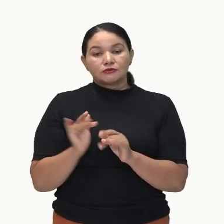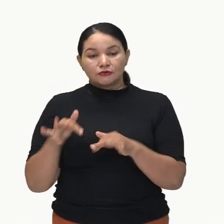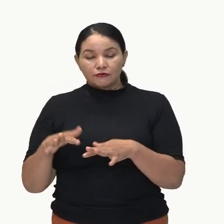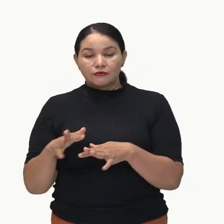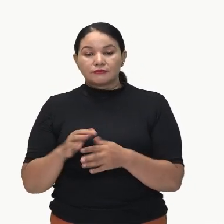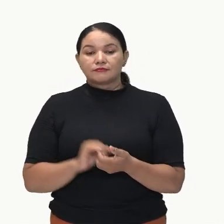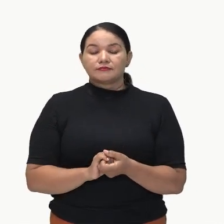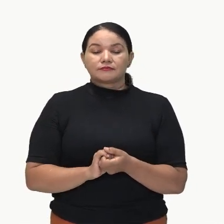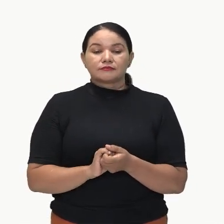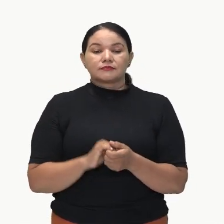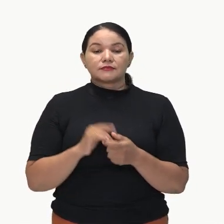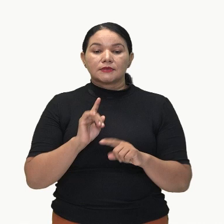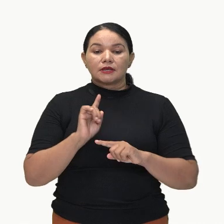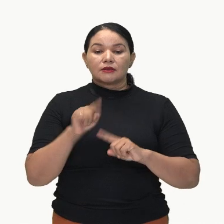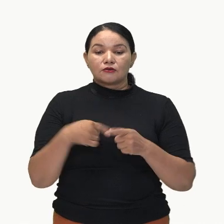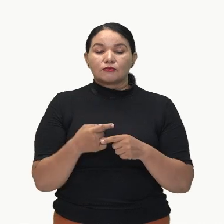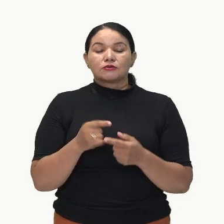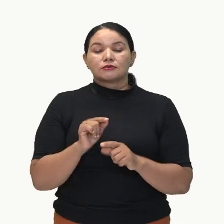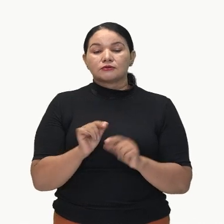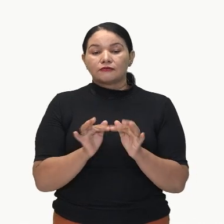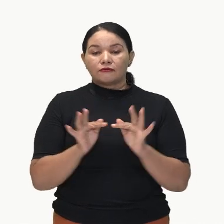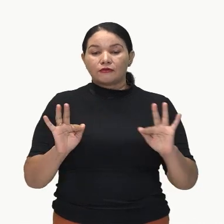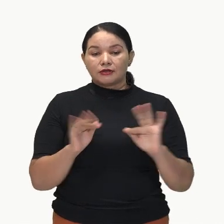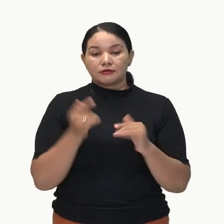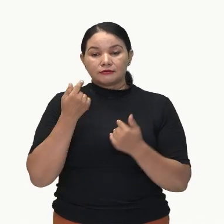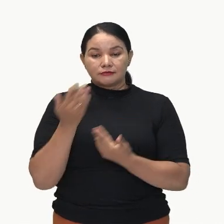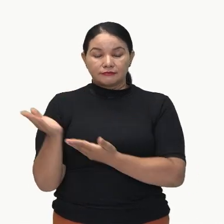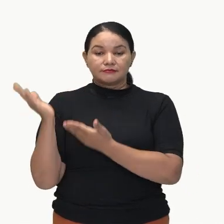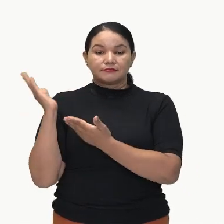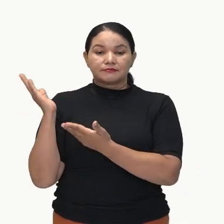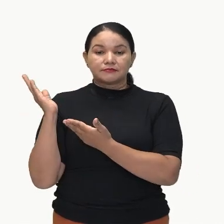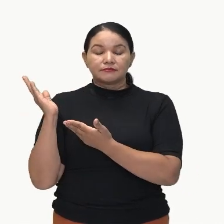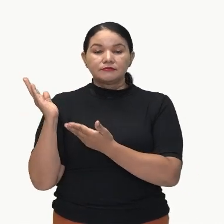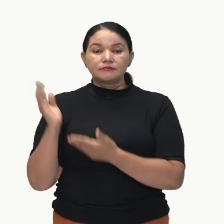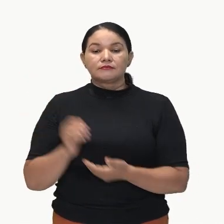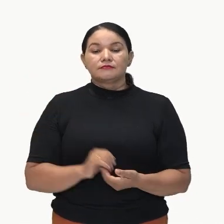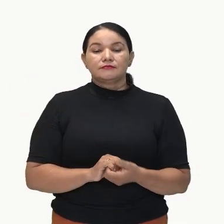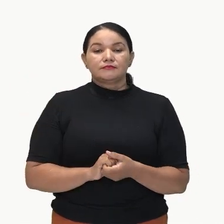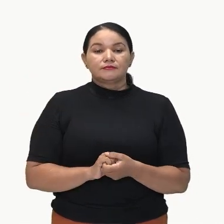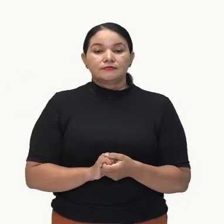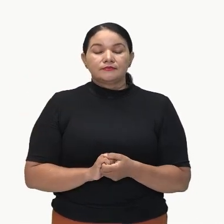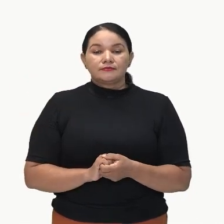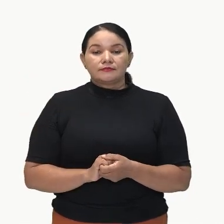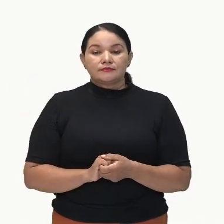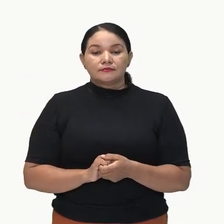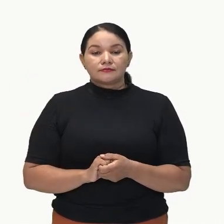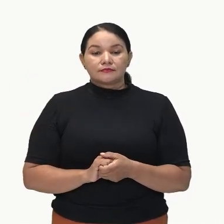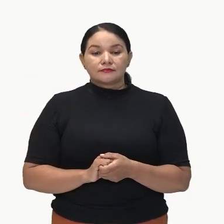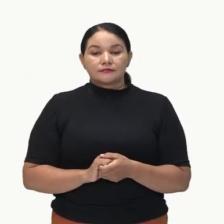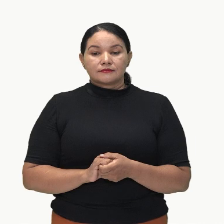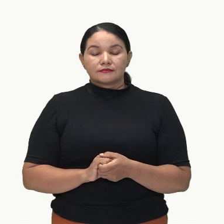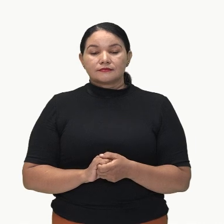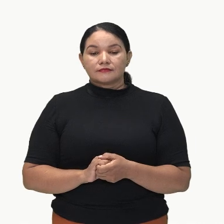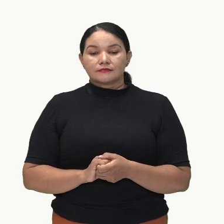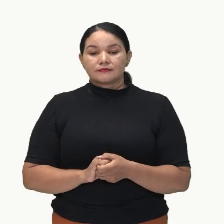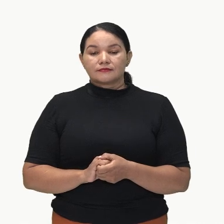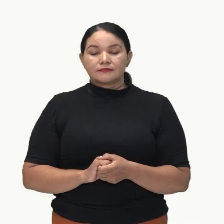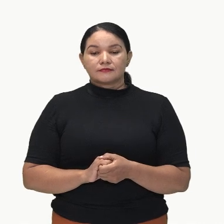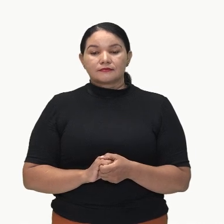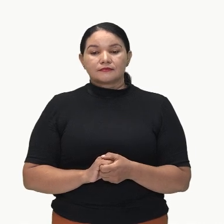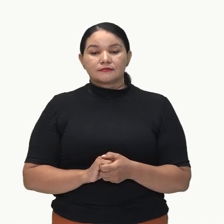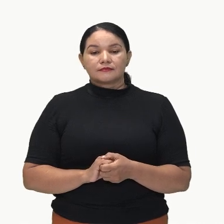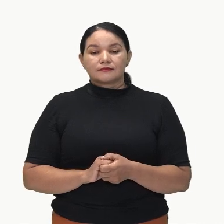ações passadas que ocorrem de forma repentina. Por exemplo, el sábado por la noche